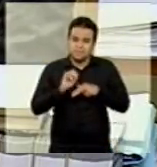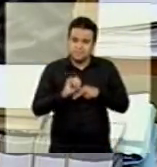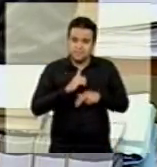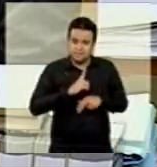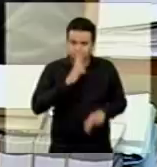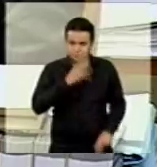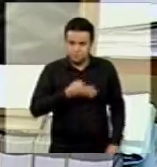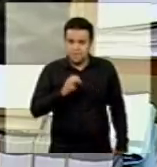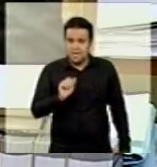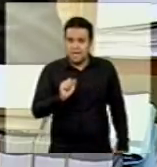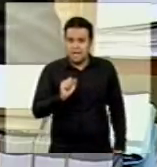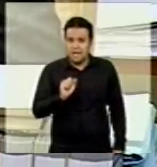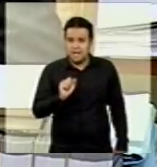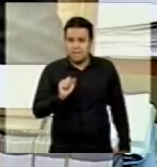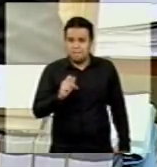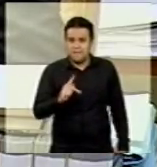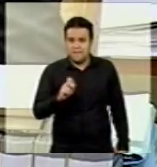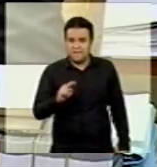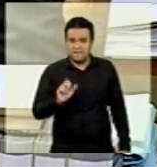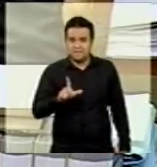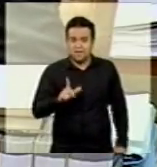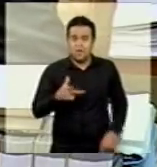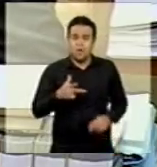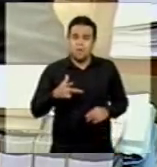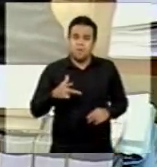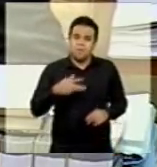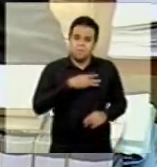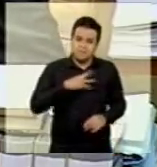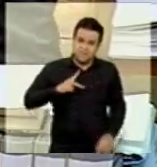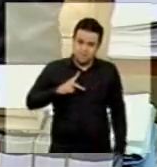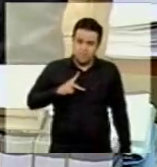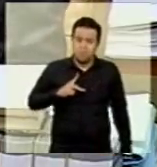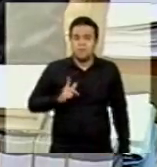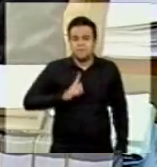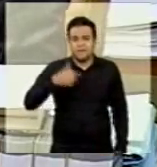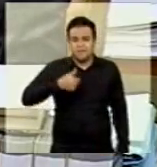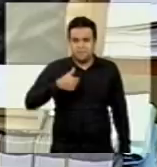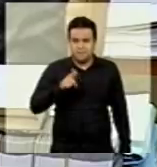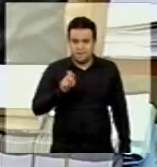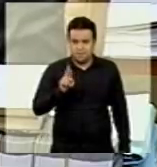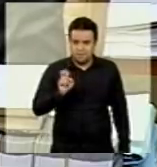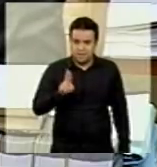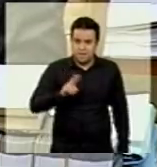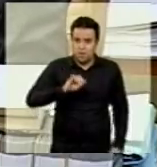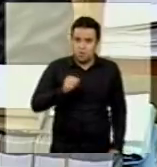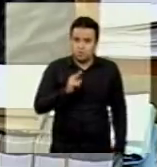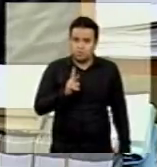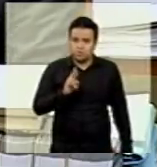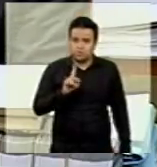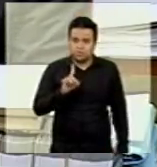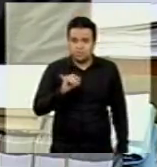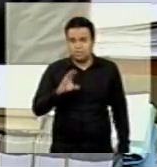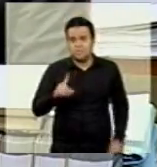acusações penais por parte de membros do Ministério Público que atuam no primeiro grau de jurisdição e também